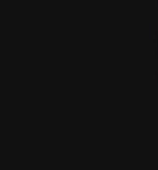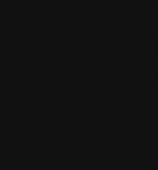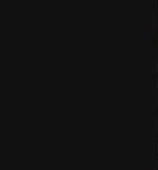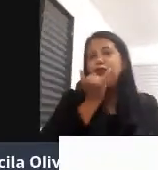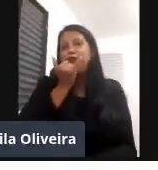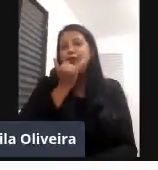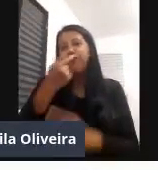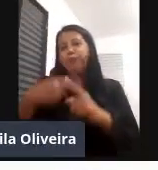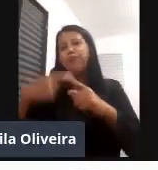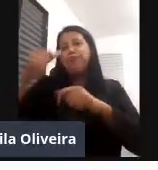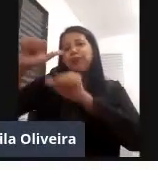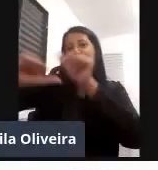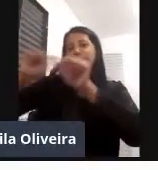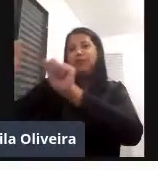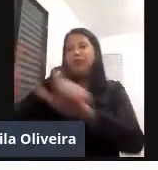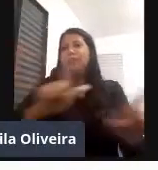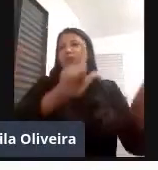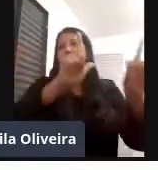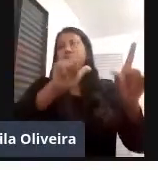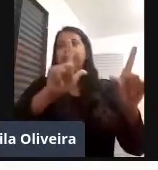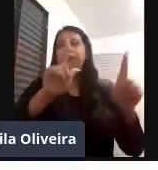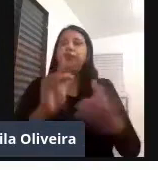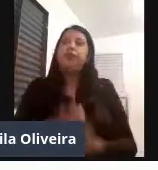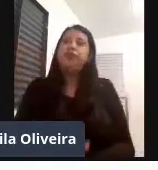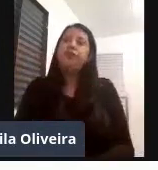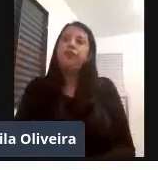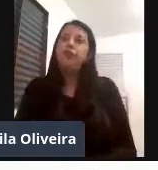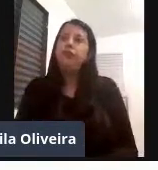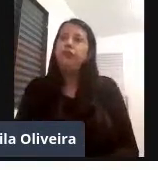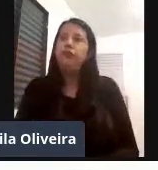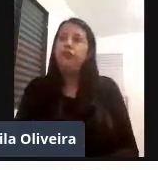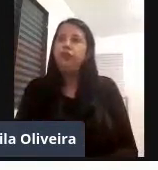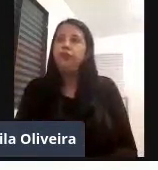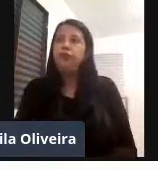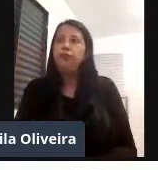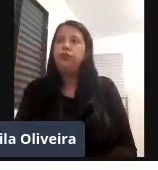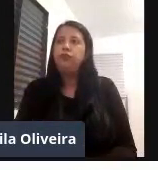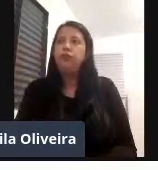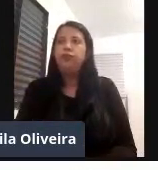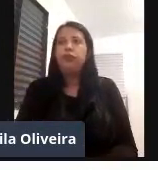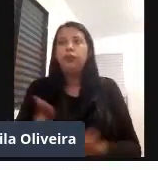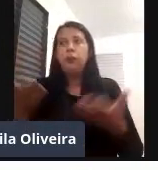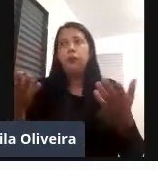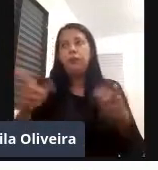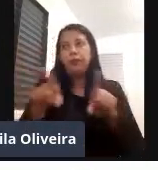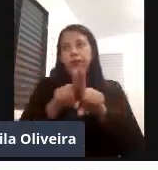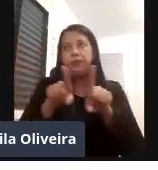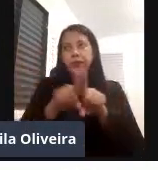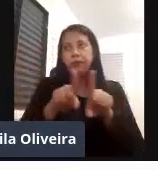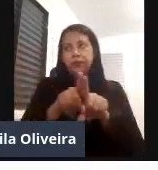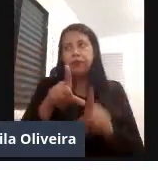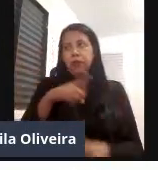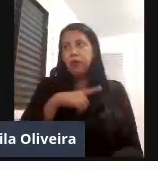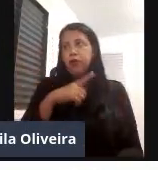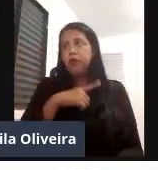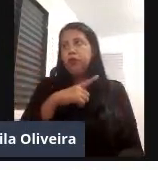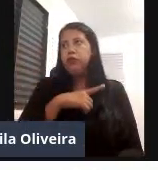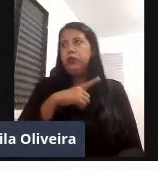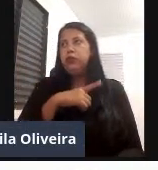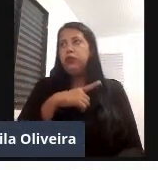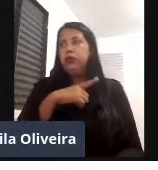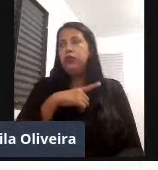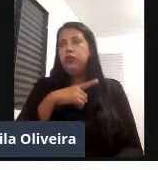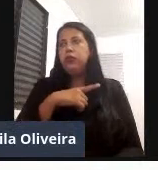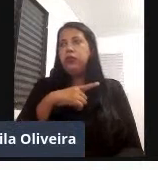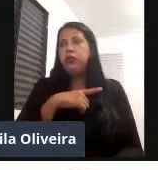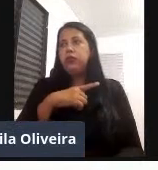Certo? E o outro exemplo que eu trouxe aqui para vocês é do portal de periódicos da CAPES, que eu vou deixar para detalhar